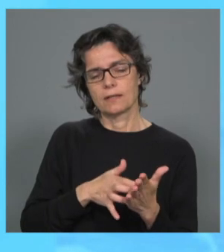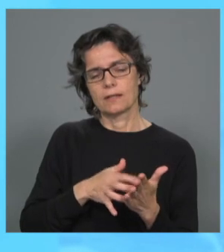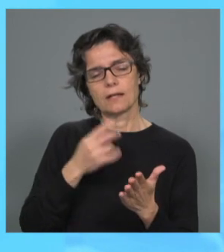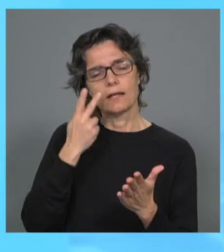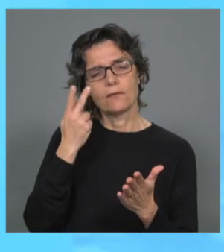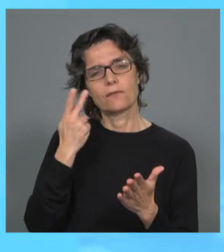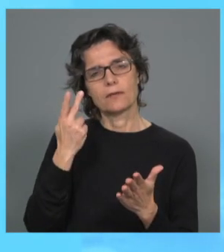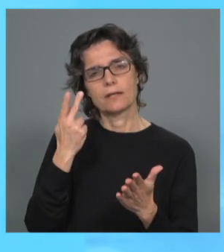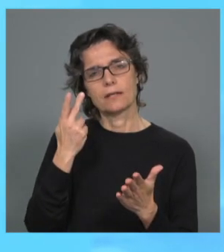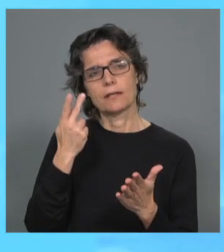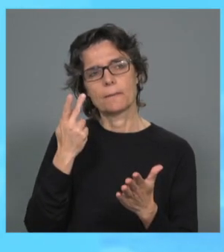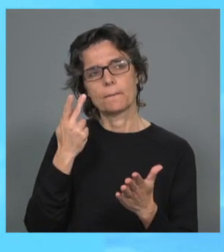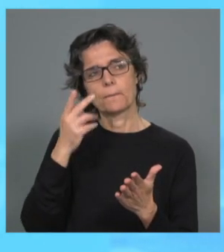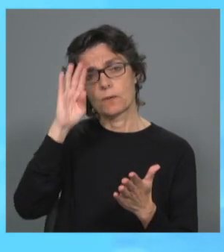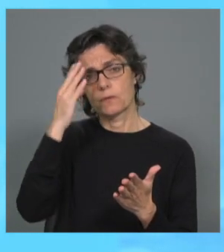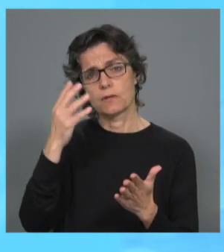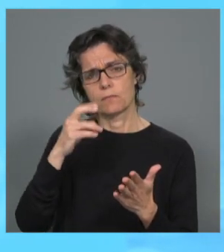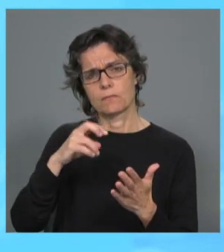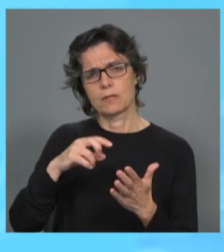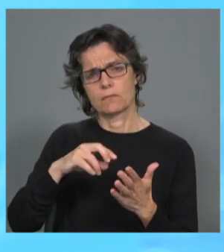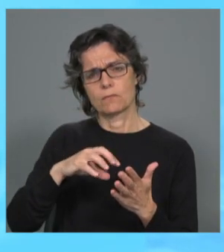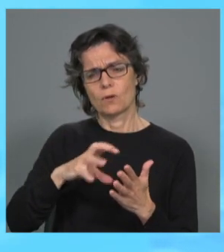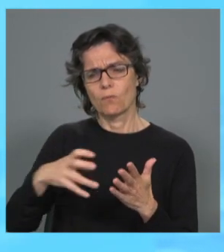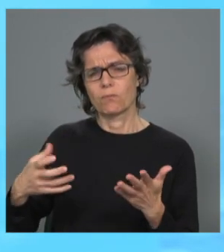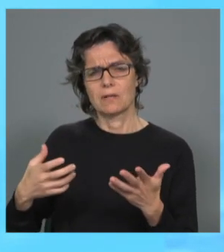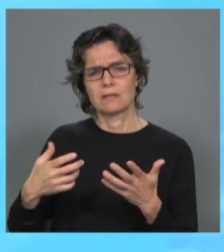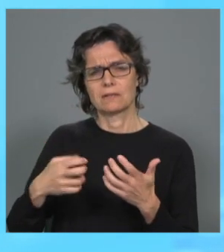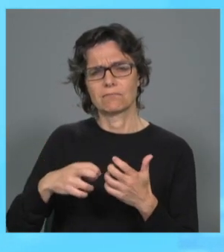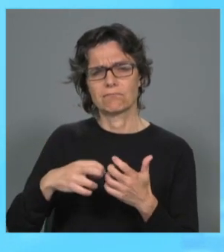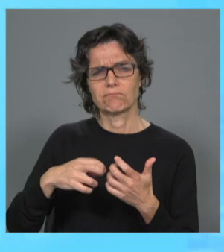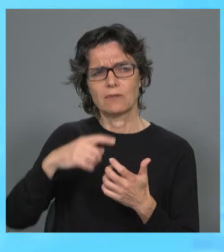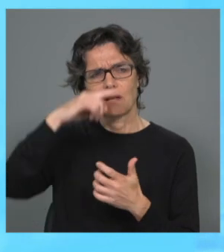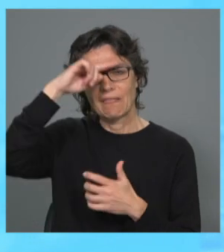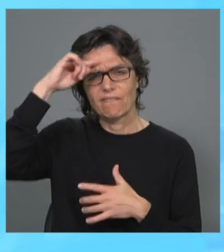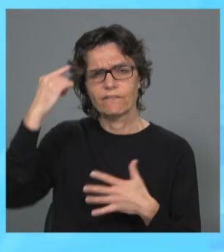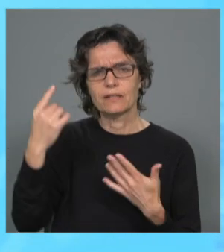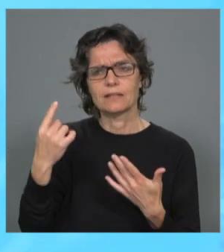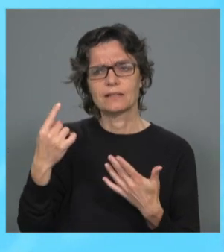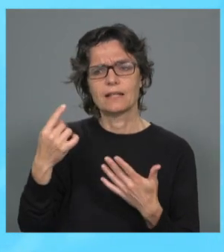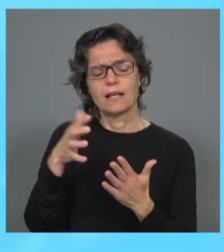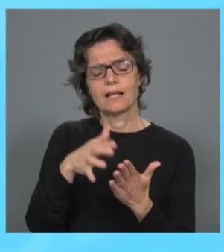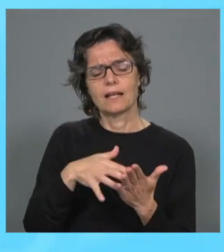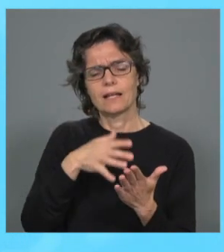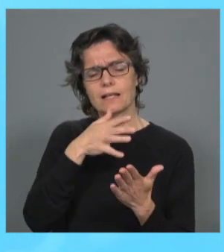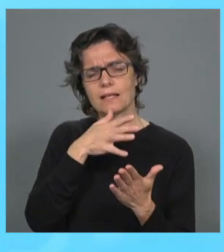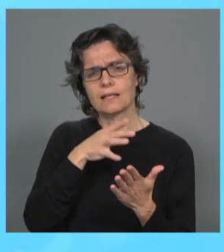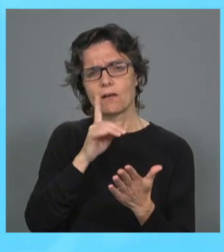apresentava-se com várias dificuldades e ele dizia-nos que era importante dar atenção à